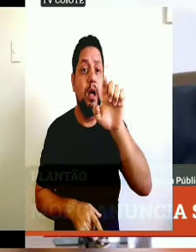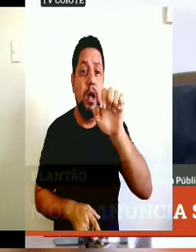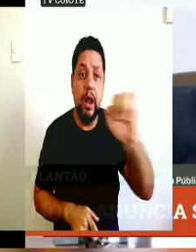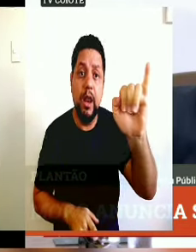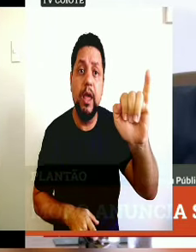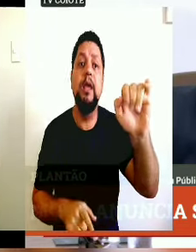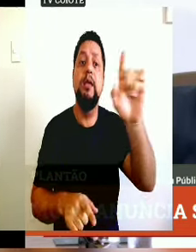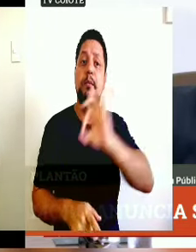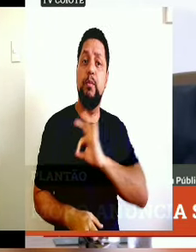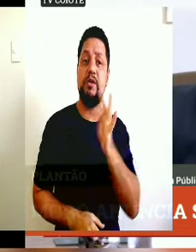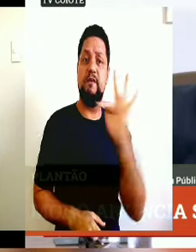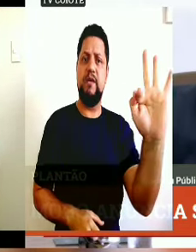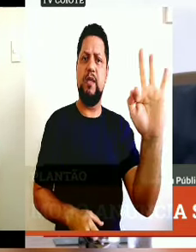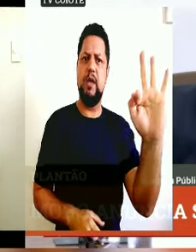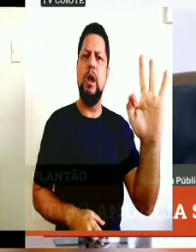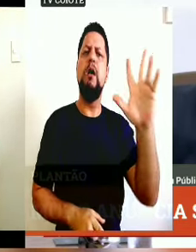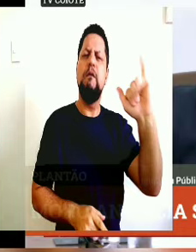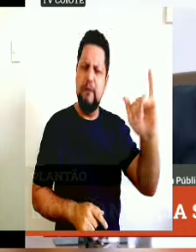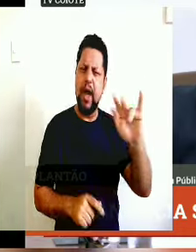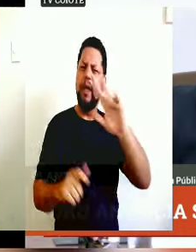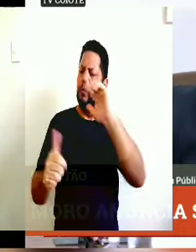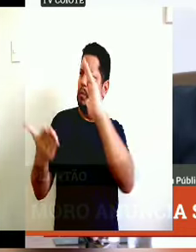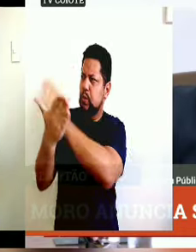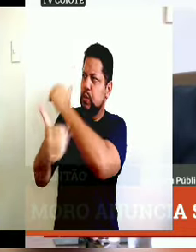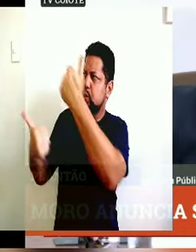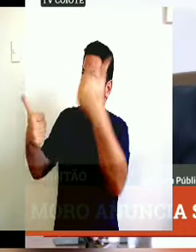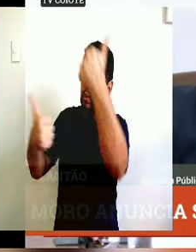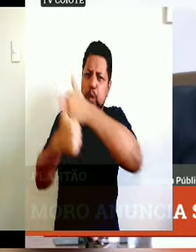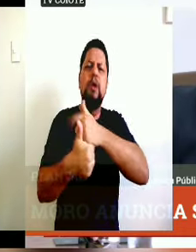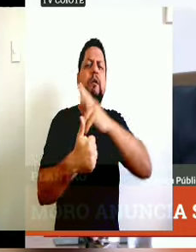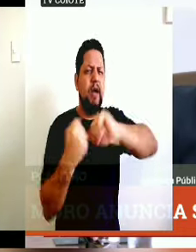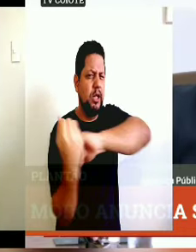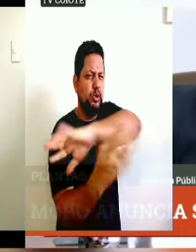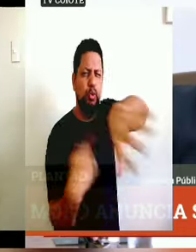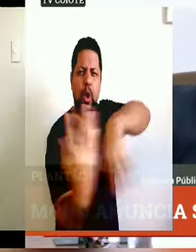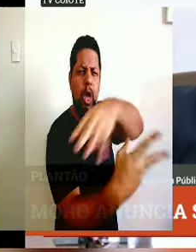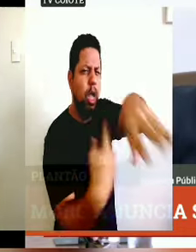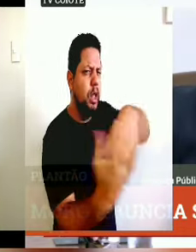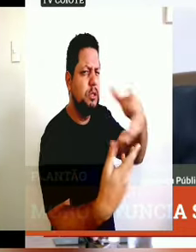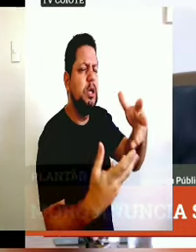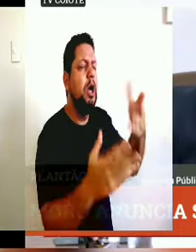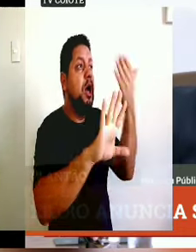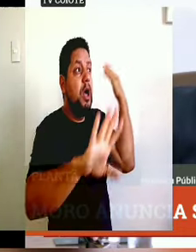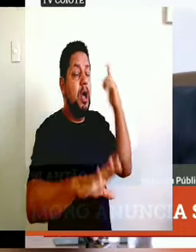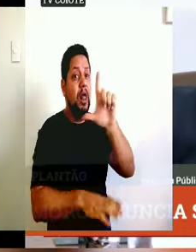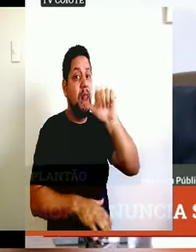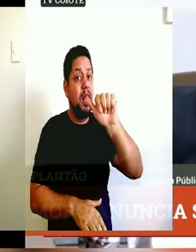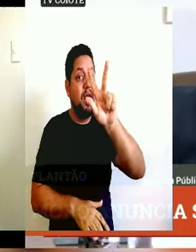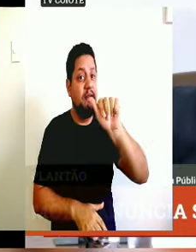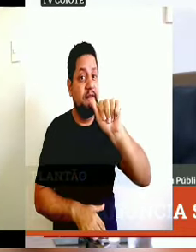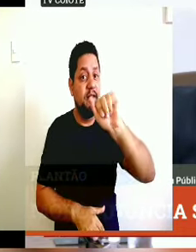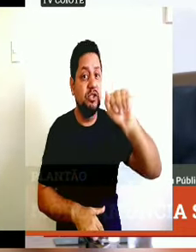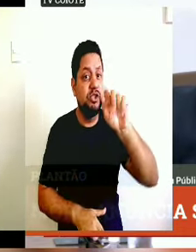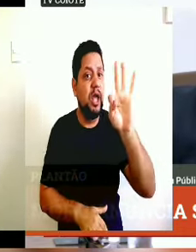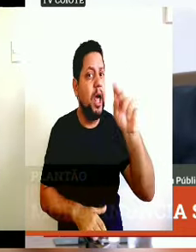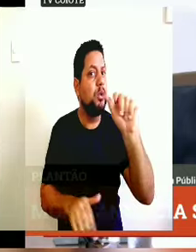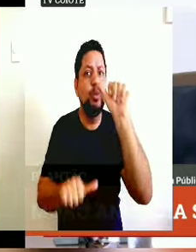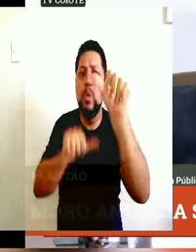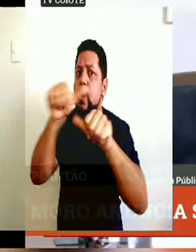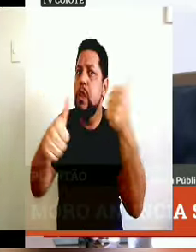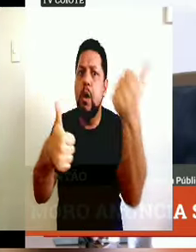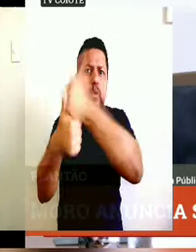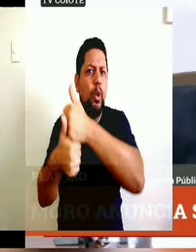Polícia Federal. Ia gerar uma desorganização. Não aconteceu durante a Lava Jato, a despeito